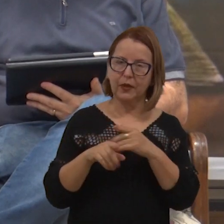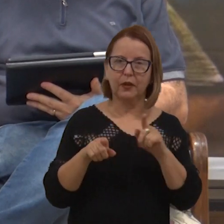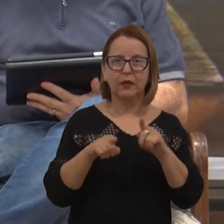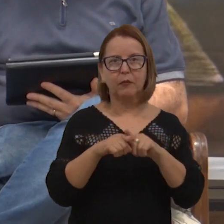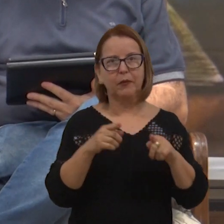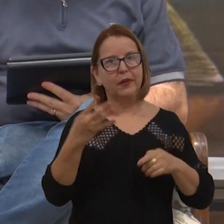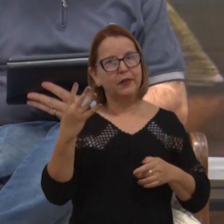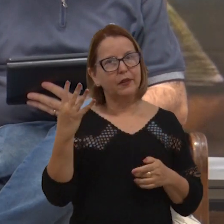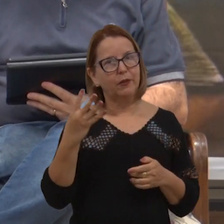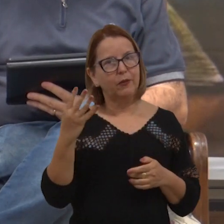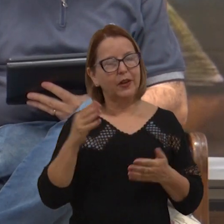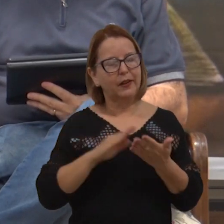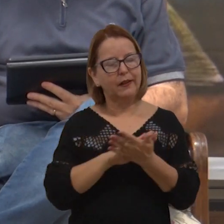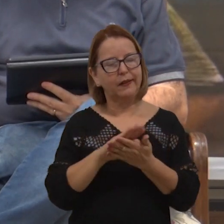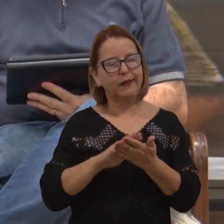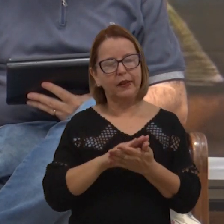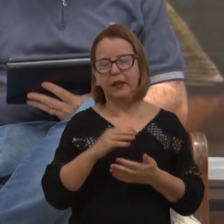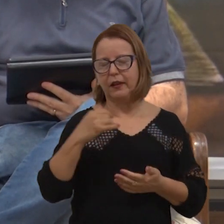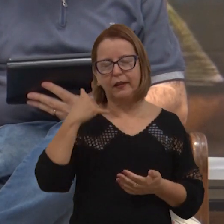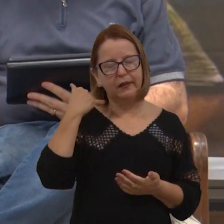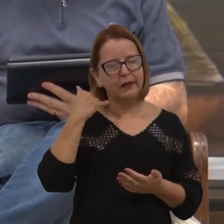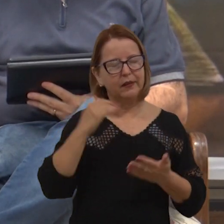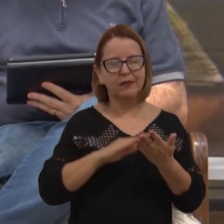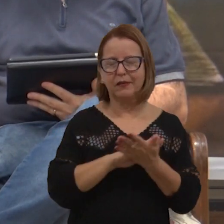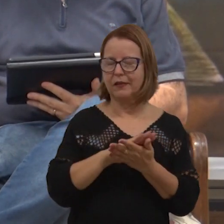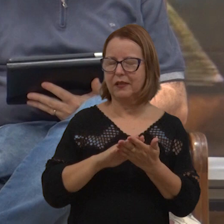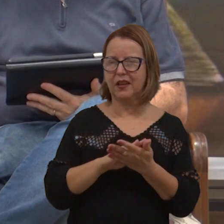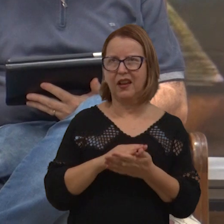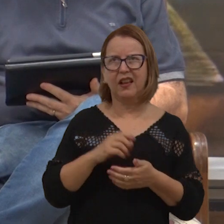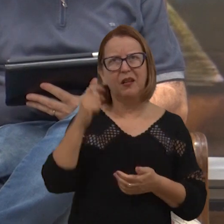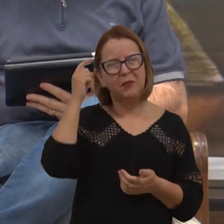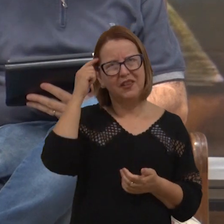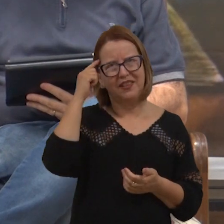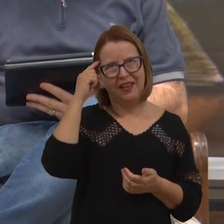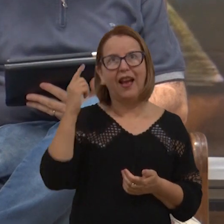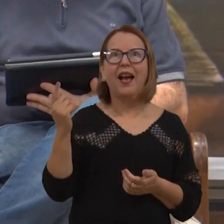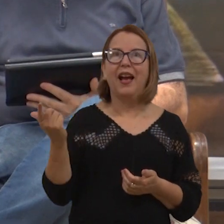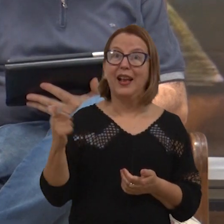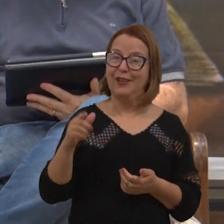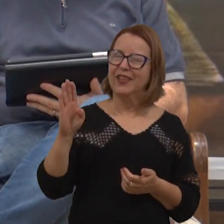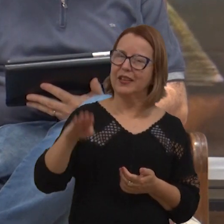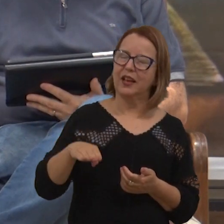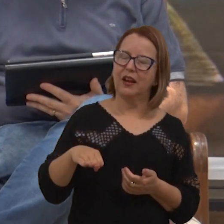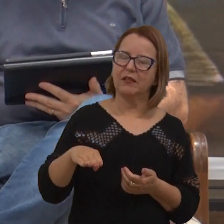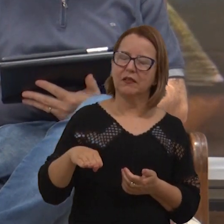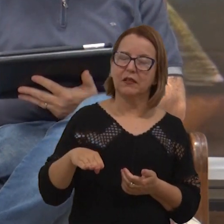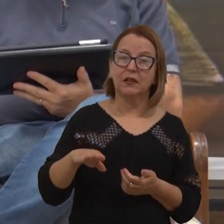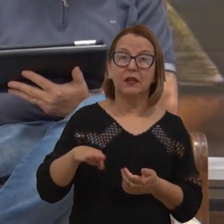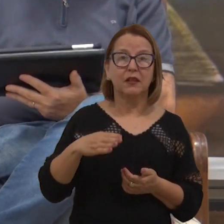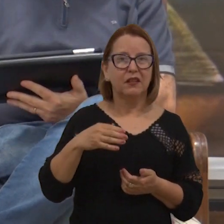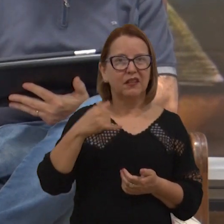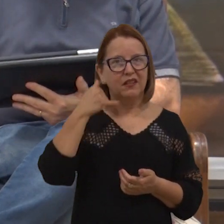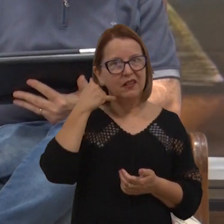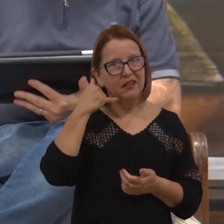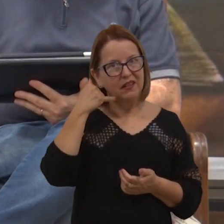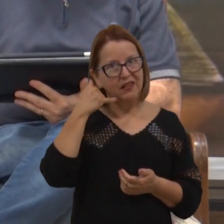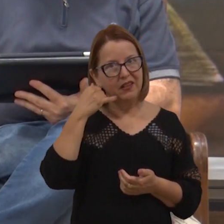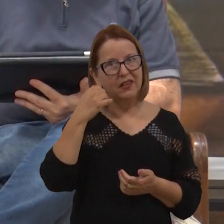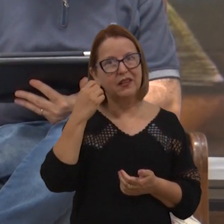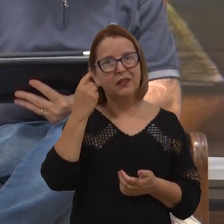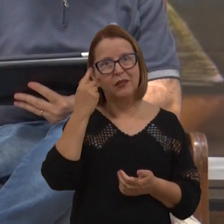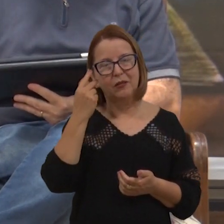Deu quarta-feira, ele não me liga, deu na hora do almoço, ele não me liga, eu falei, vai vir à tarde. Liguei para essa pessoa,